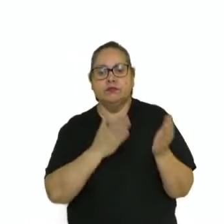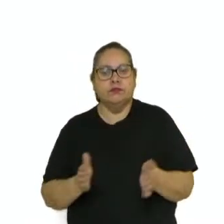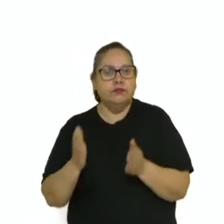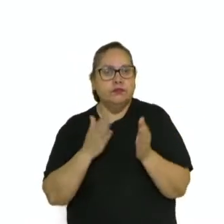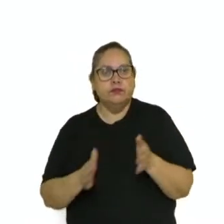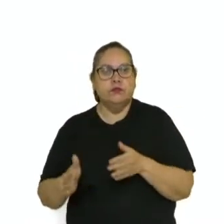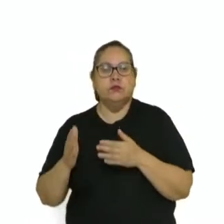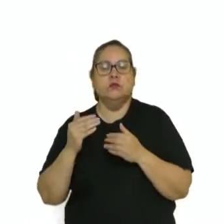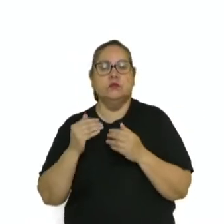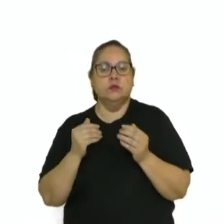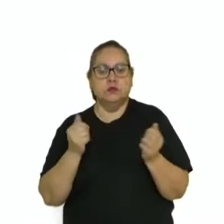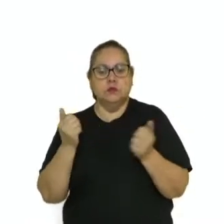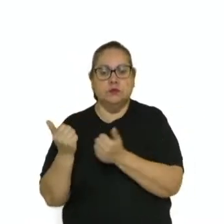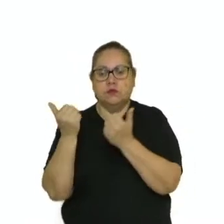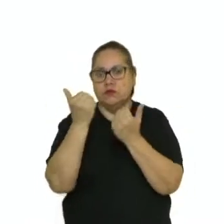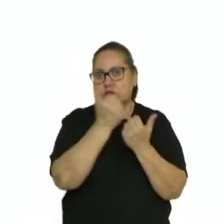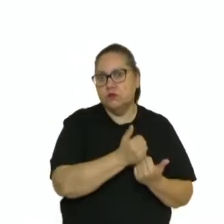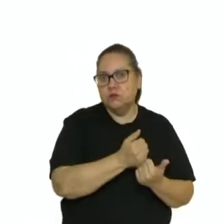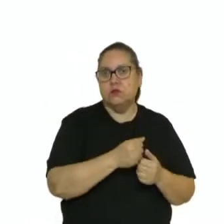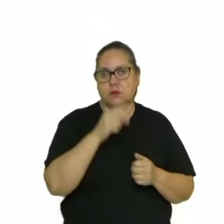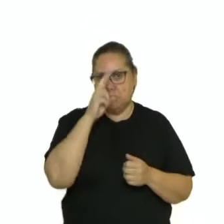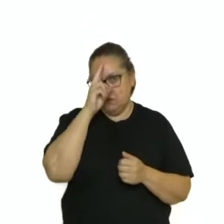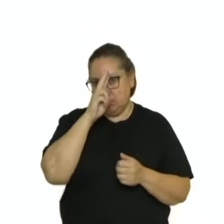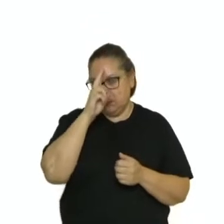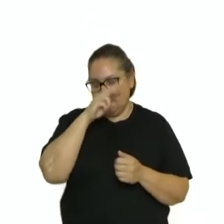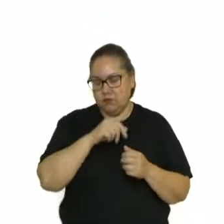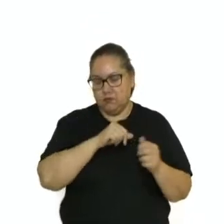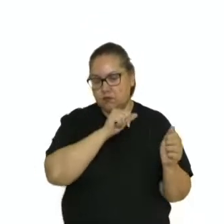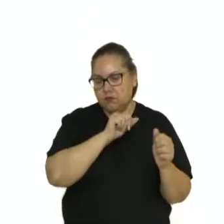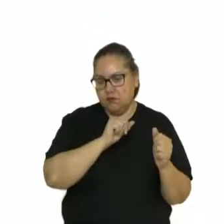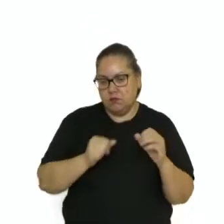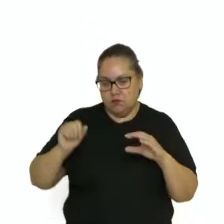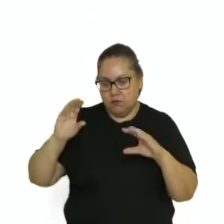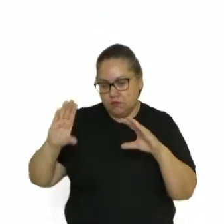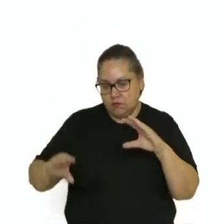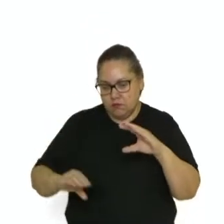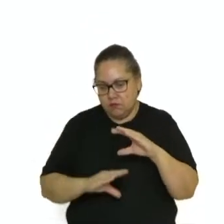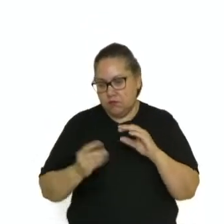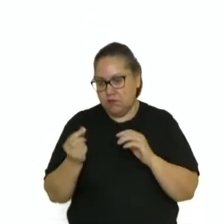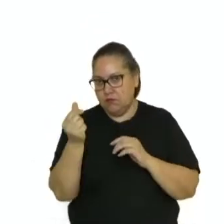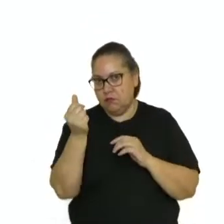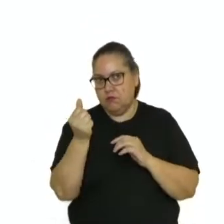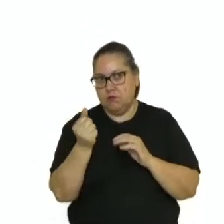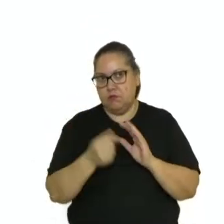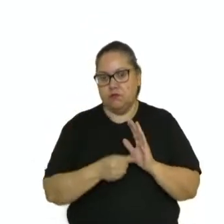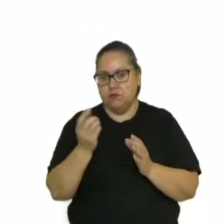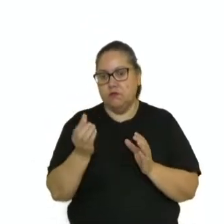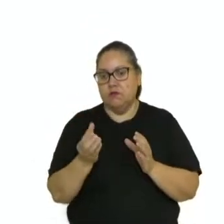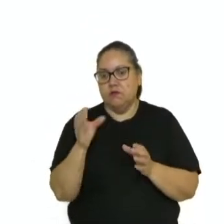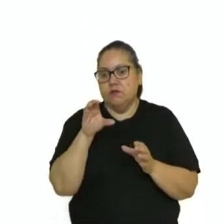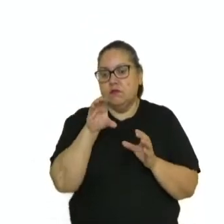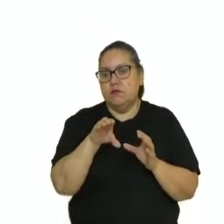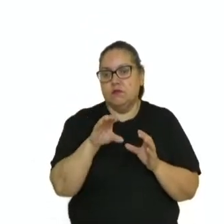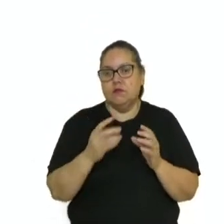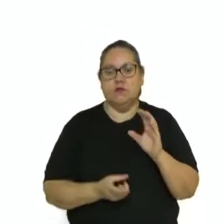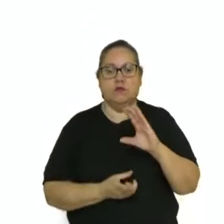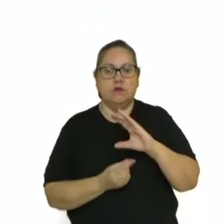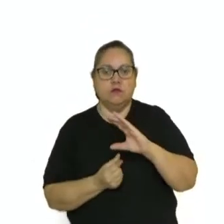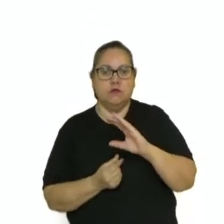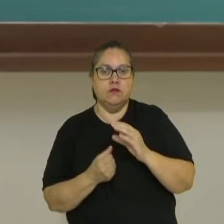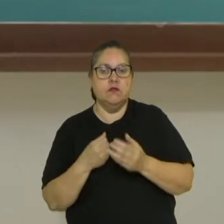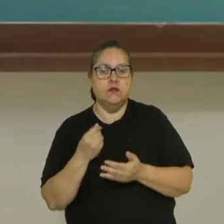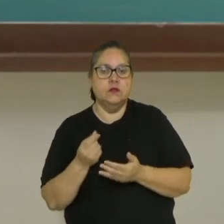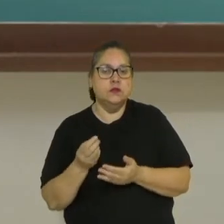dos feudos foi substituída pela lógica de produção para a acumulação de riqueza, aspecto central do capitalismo. Se